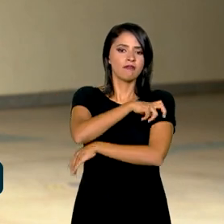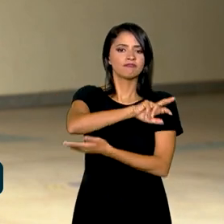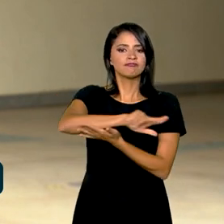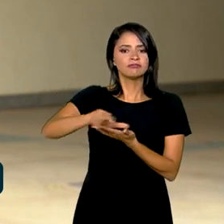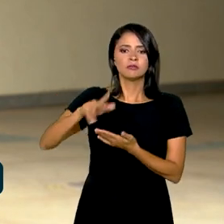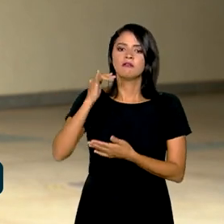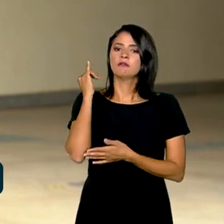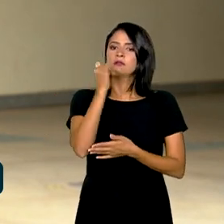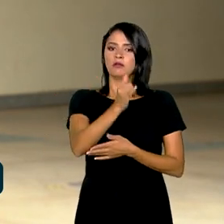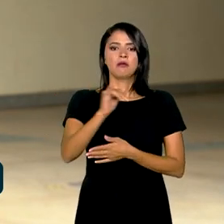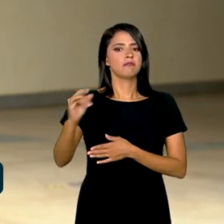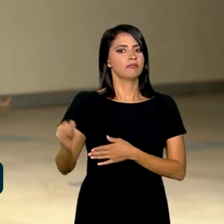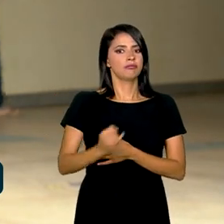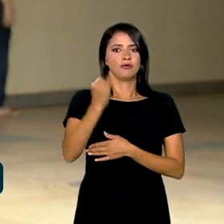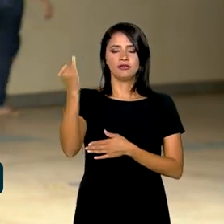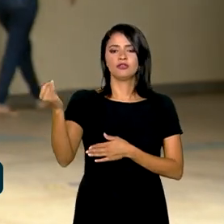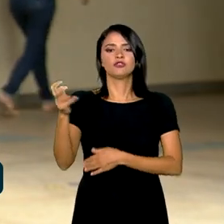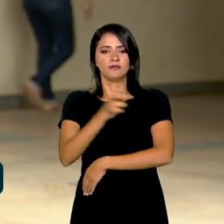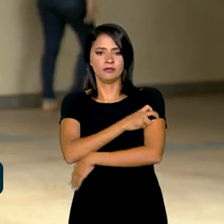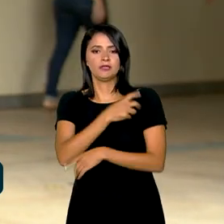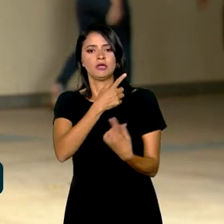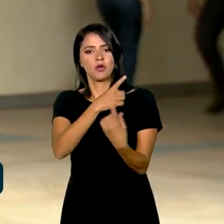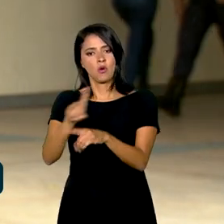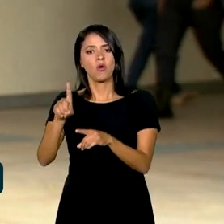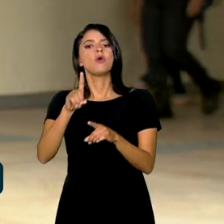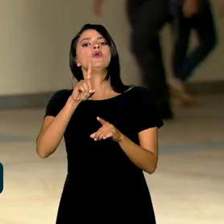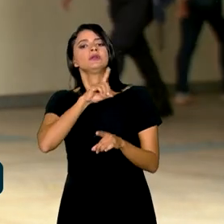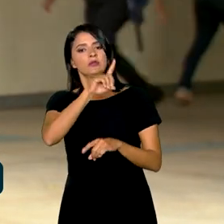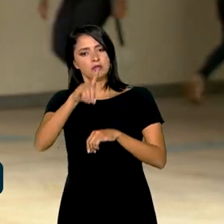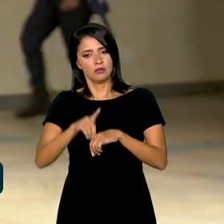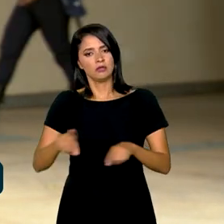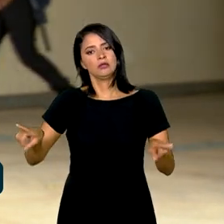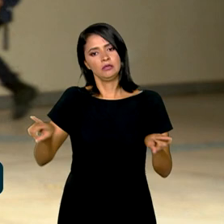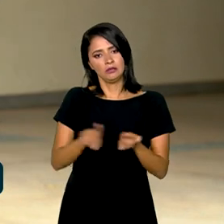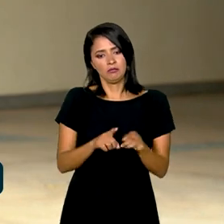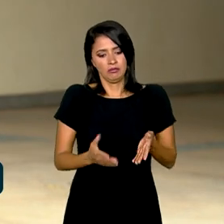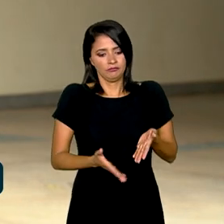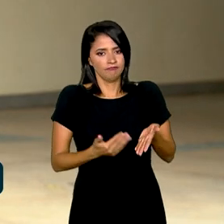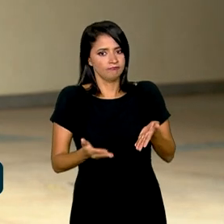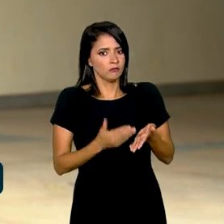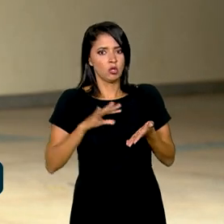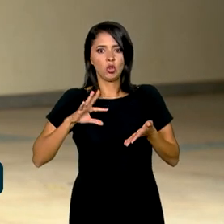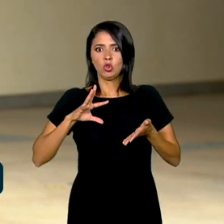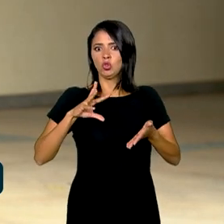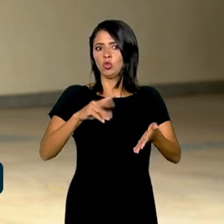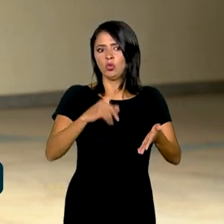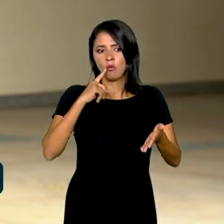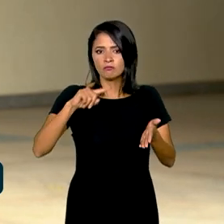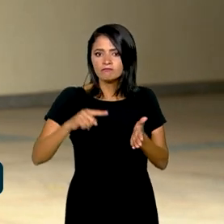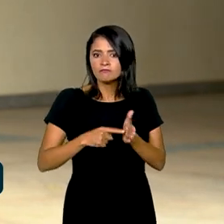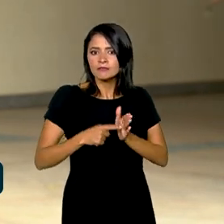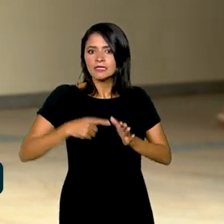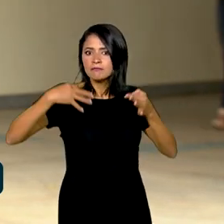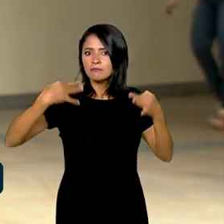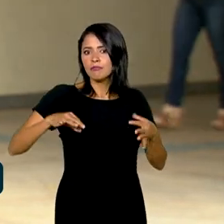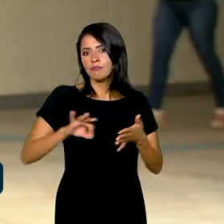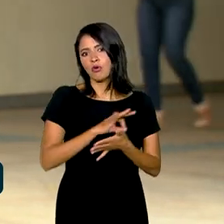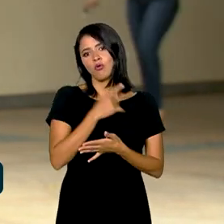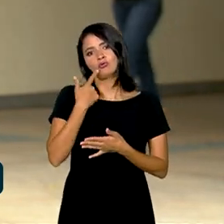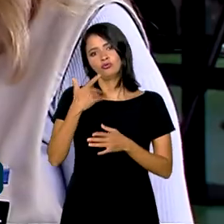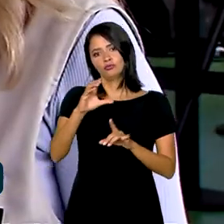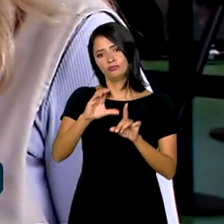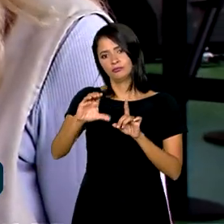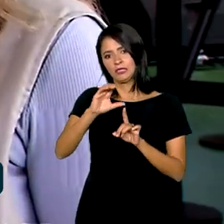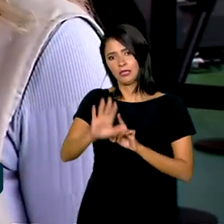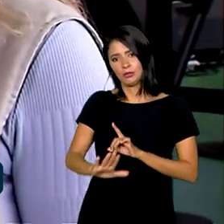a importância da vacina contra a dengue e também da atualização da caderneta com todas as vacinas recomendadas pelo calendário